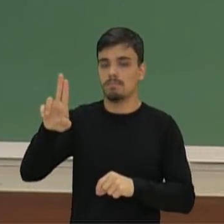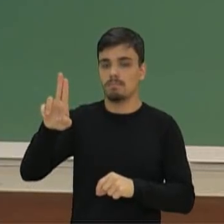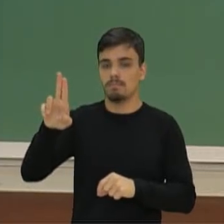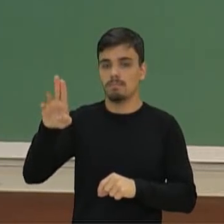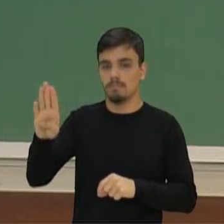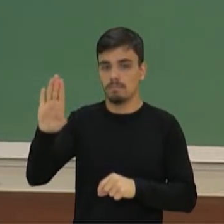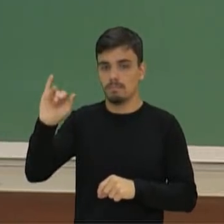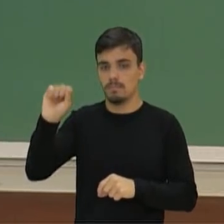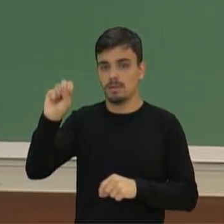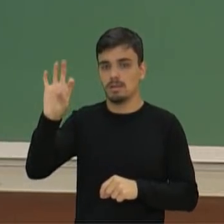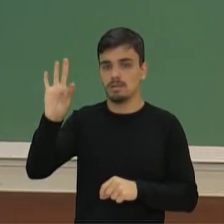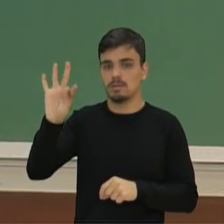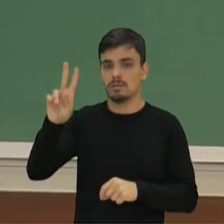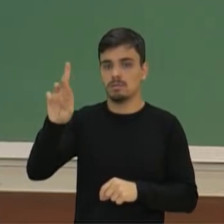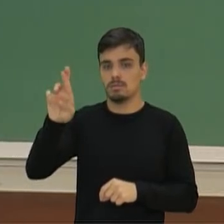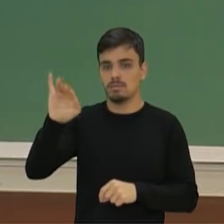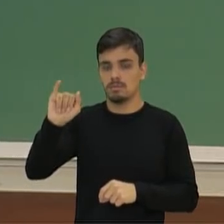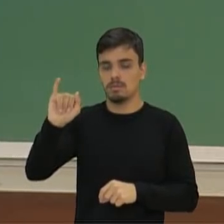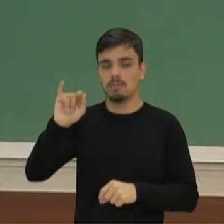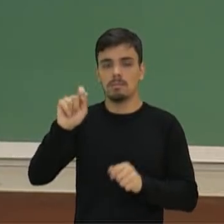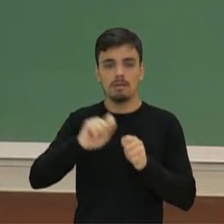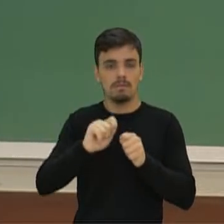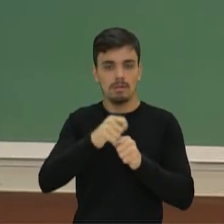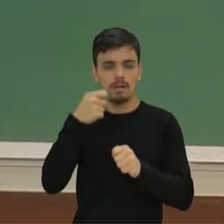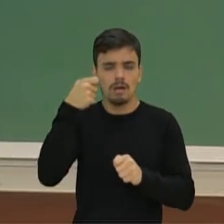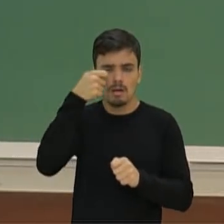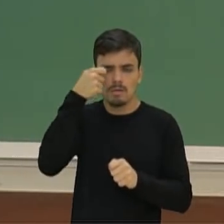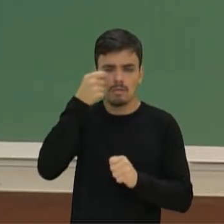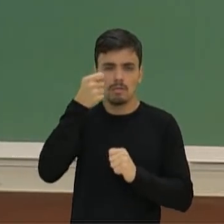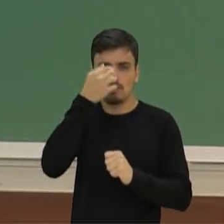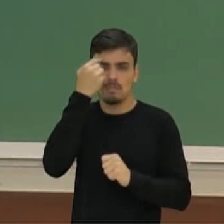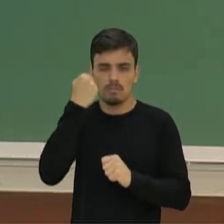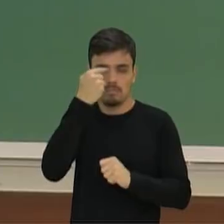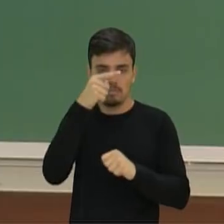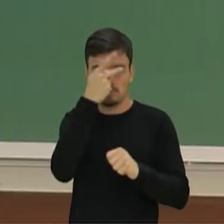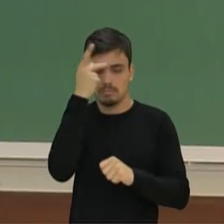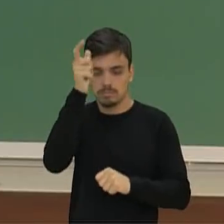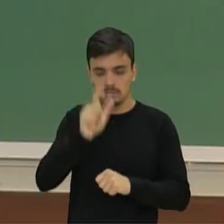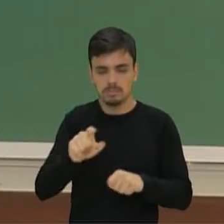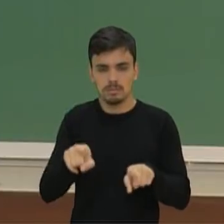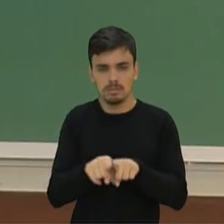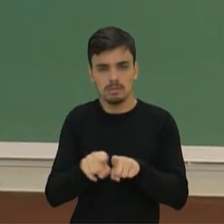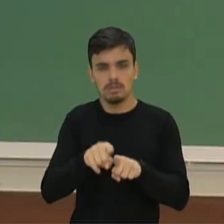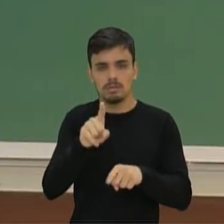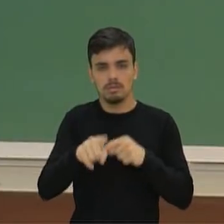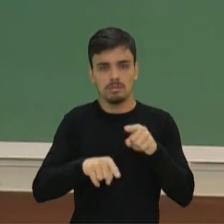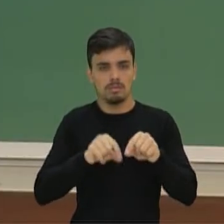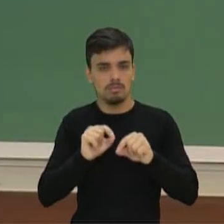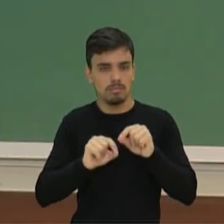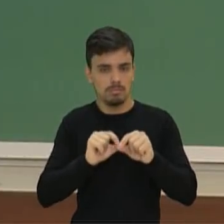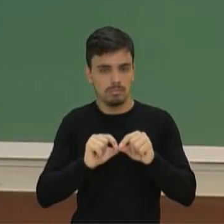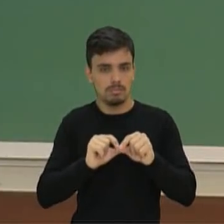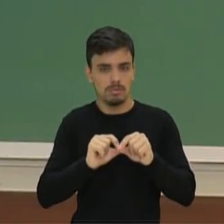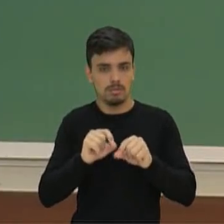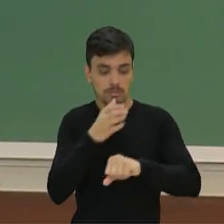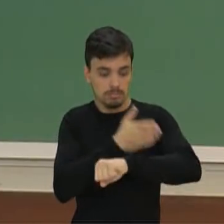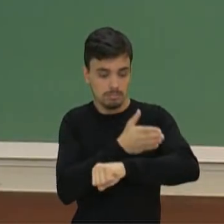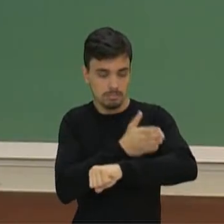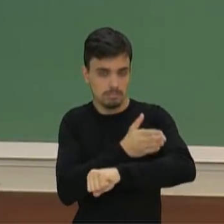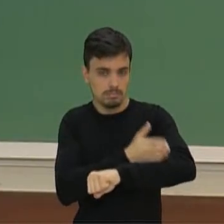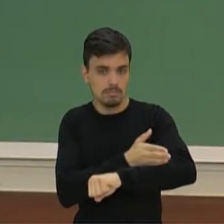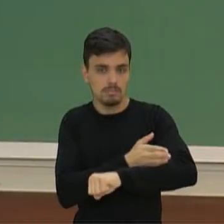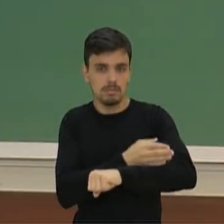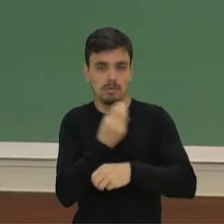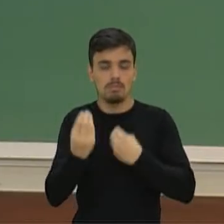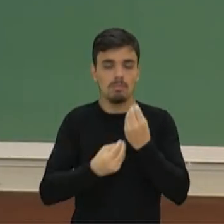um corte ali no olho da pessoa. Então, isso é uma imagem que veio retratado da Idade Média, que mostra a forma que você